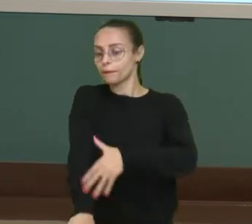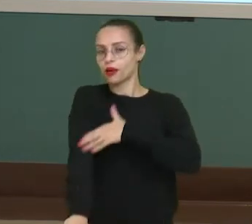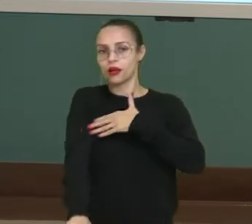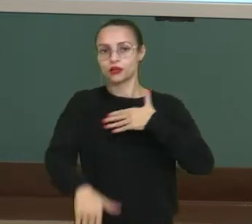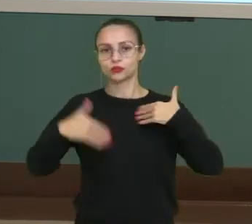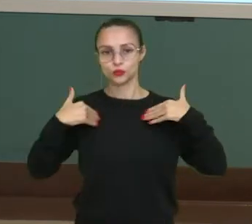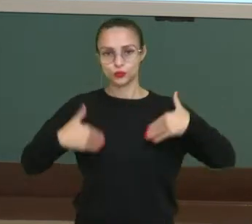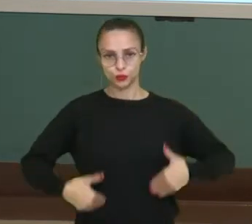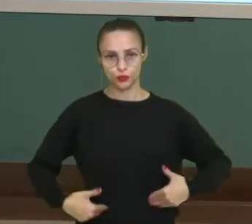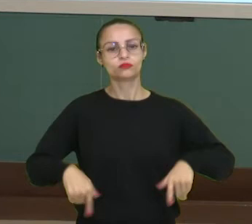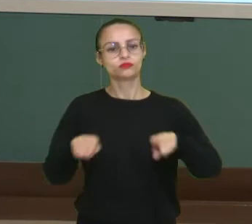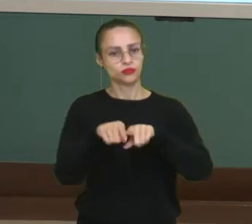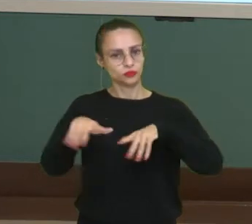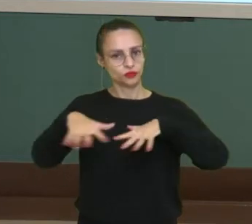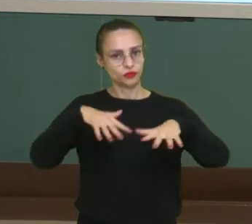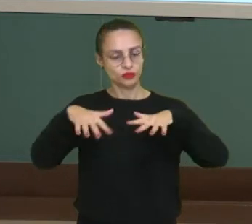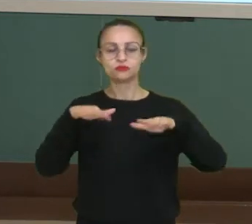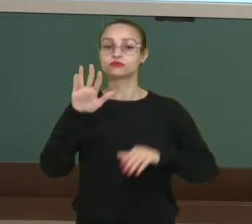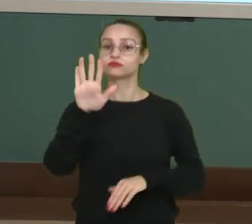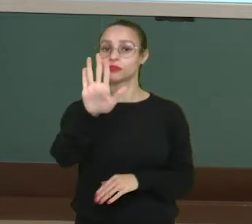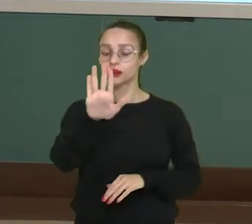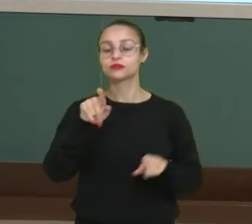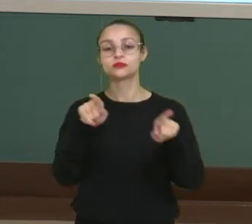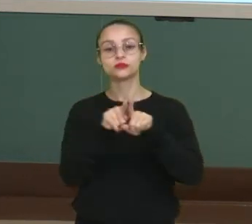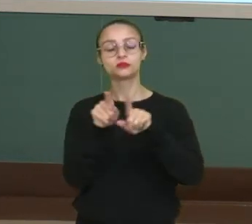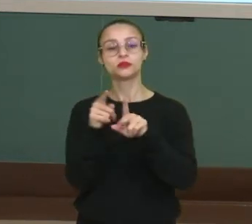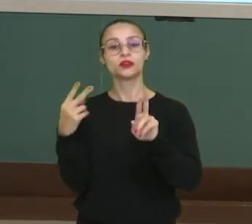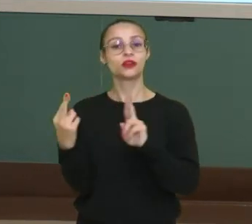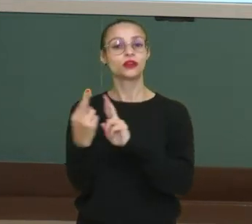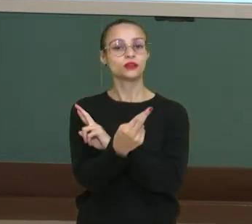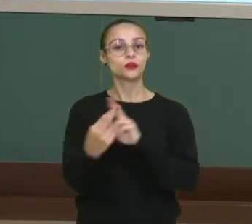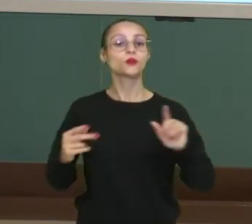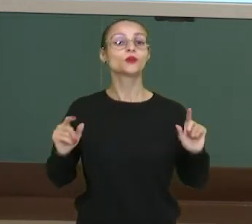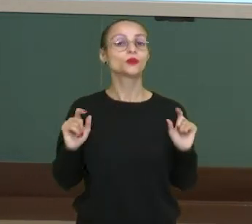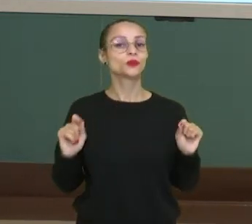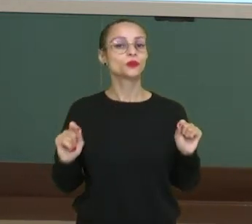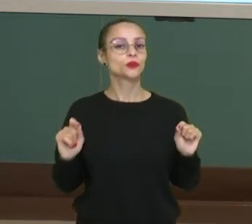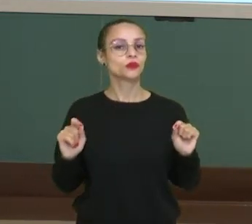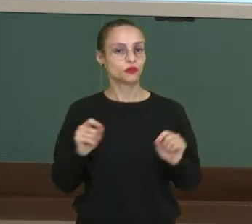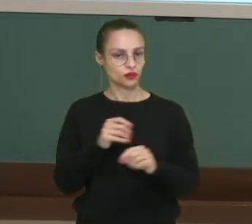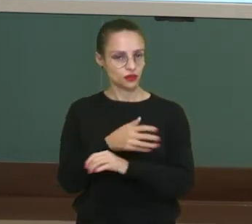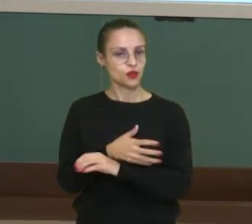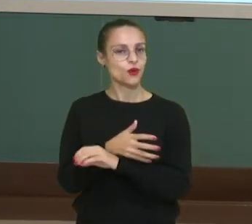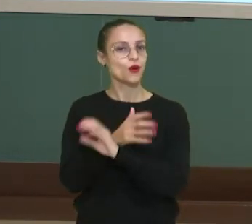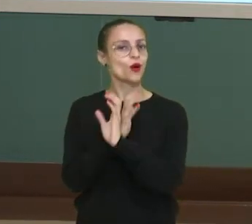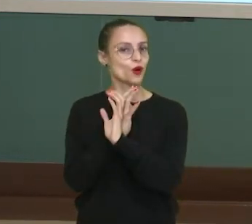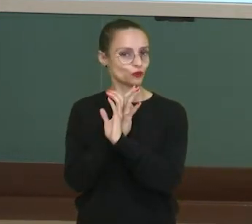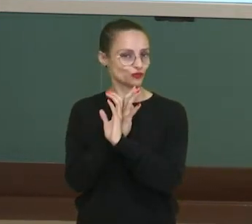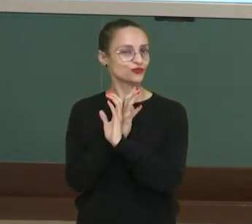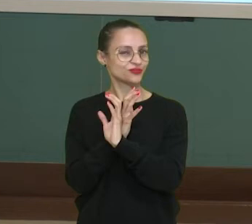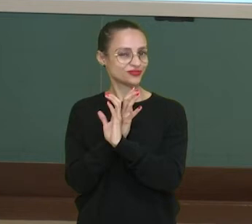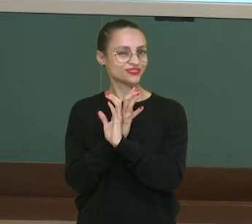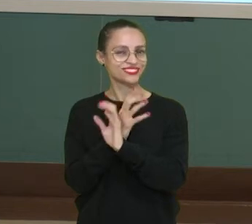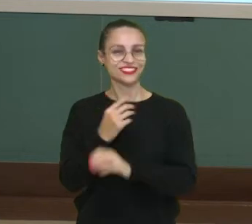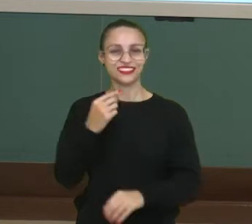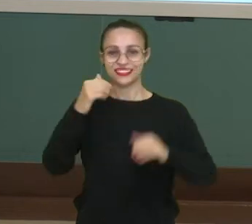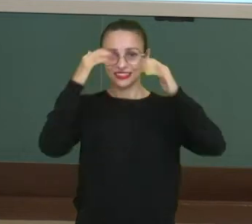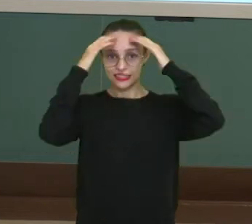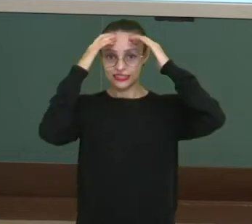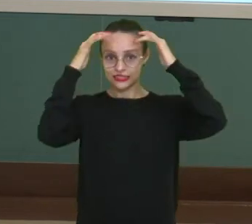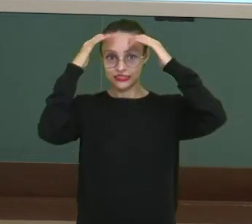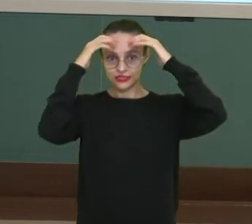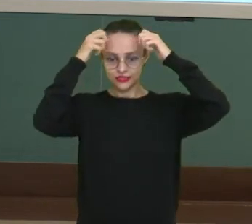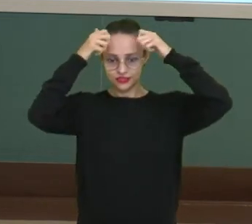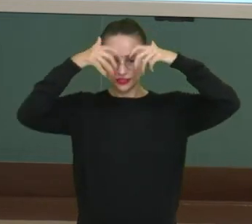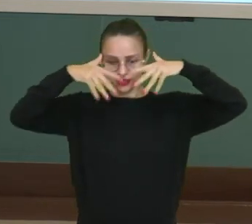parte superior do corpo. Mas está relacionado também o quê? Os ossos. E o sistema nervoso faz